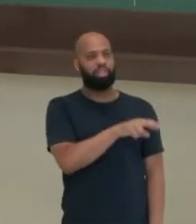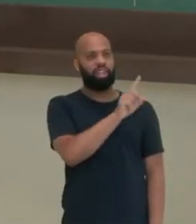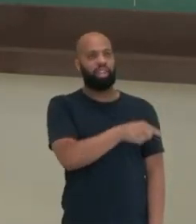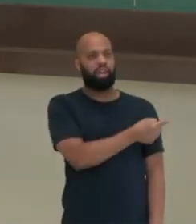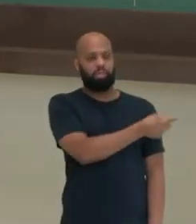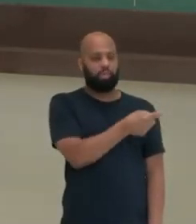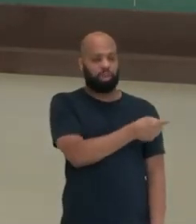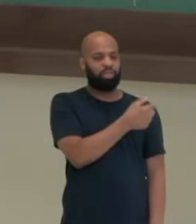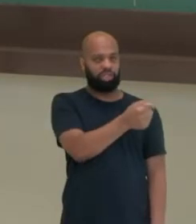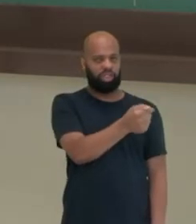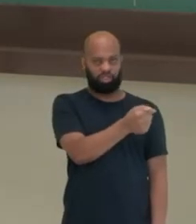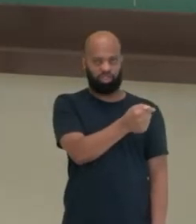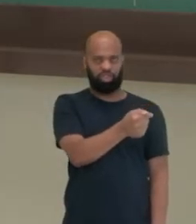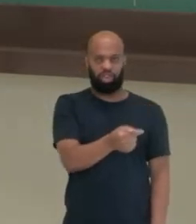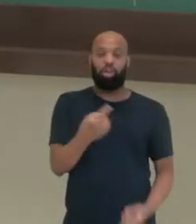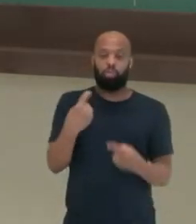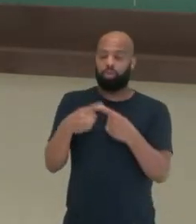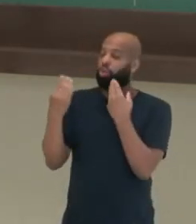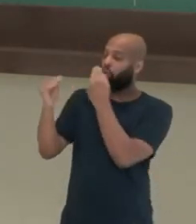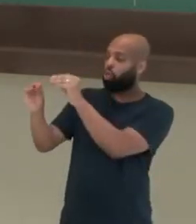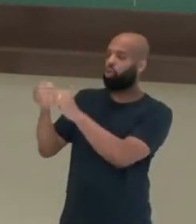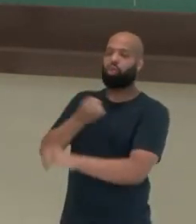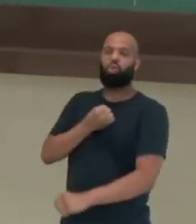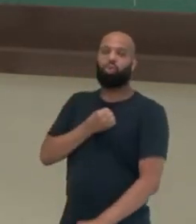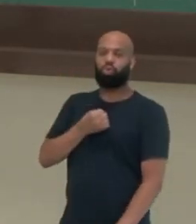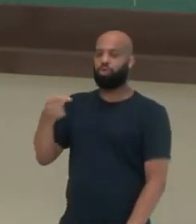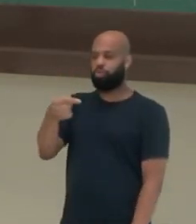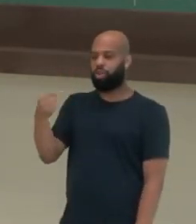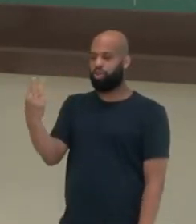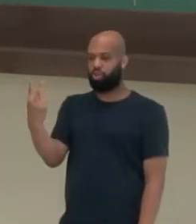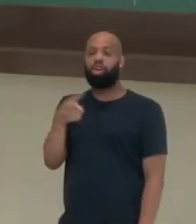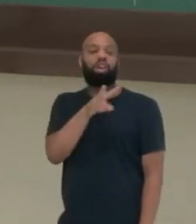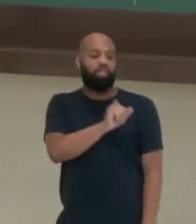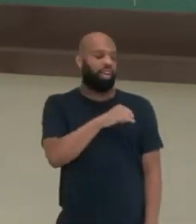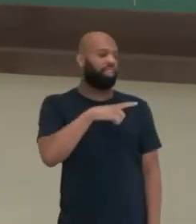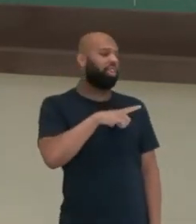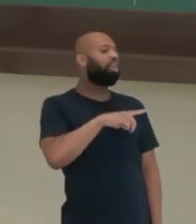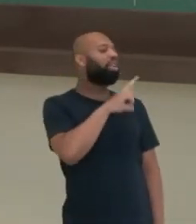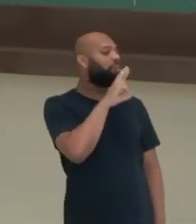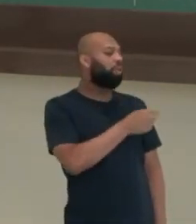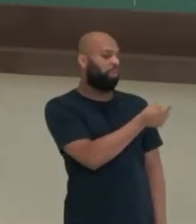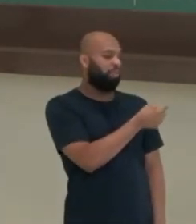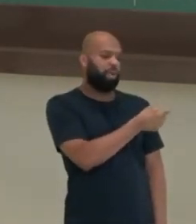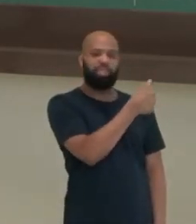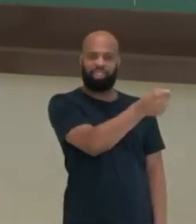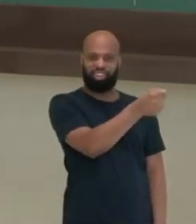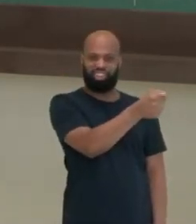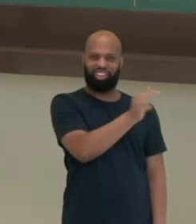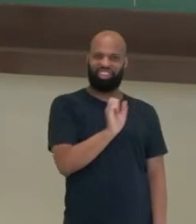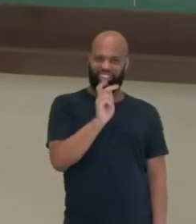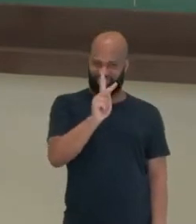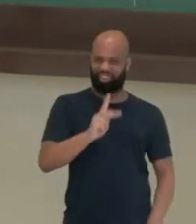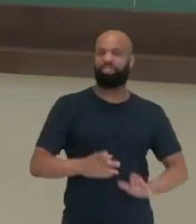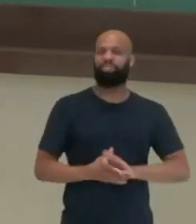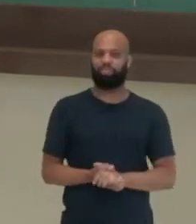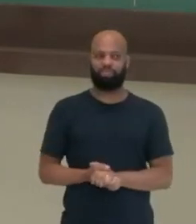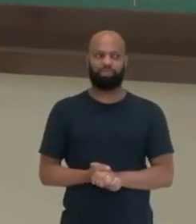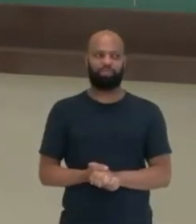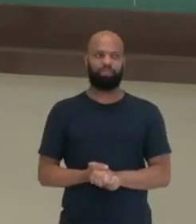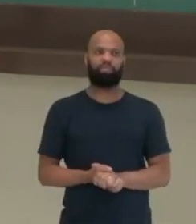é o número menos 7. É como se você tivesse a máquina, você coloca o menos 2 na entrada, o que sai? O menos